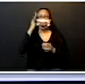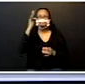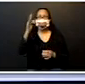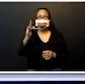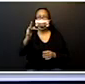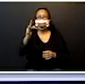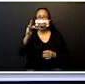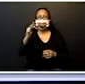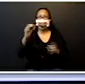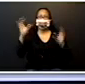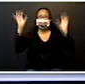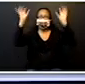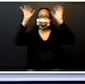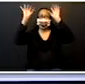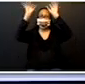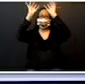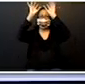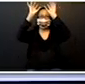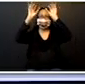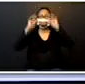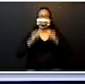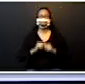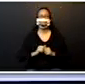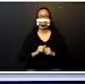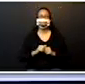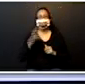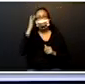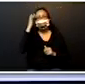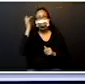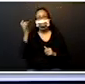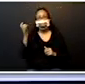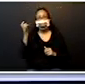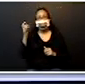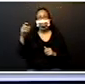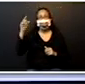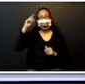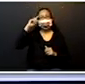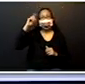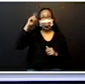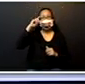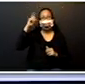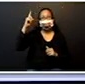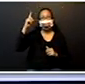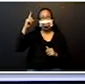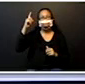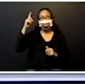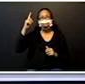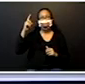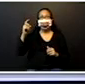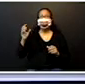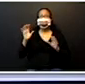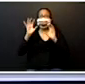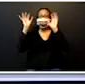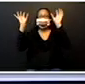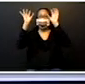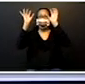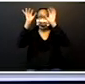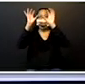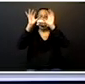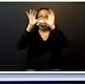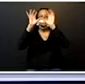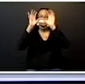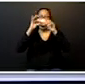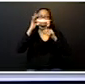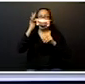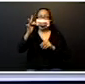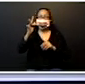amanhecerá nublado. Então, por exemplo, amanhã o dia amanhecerá nublado. Deu para